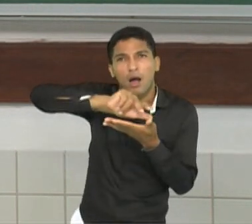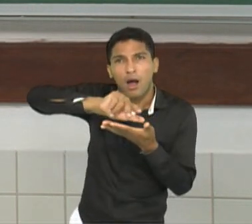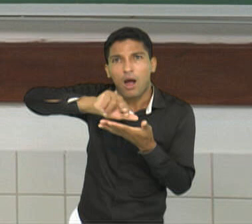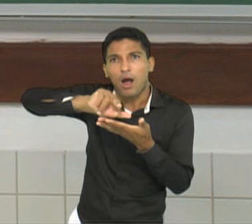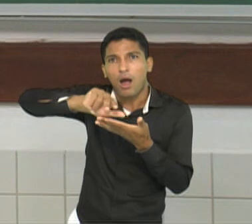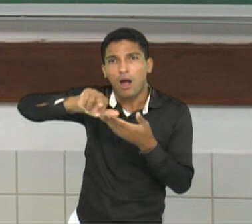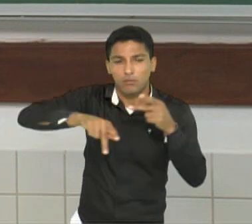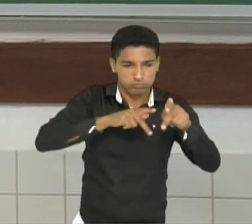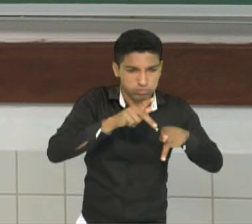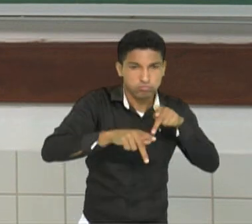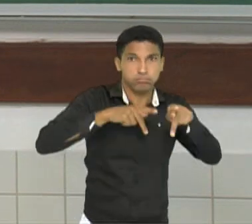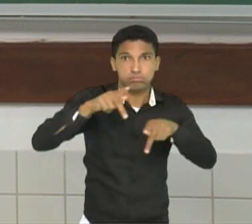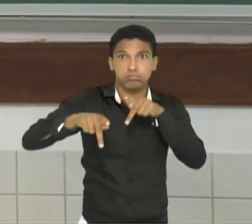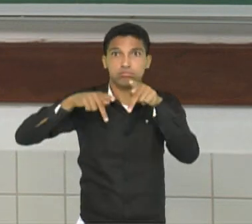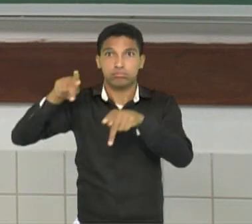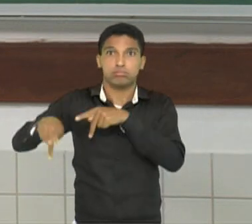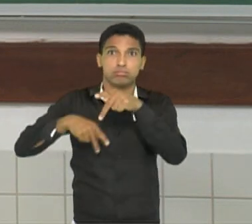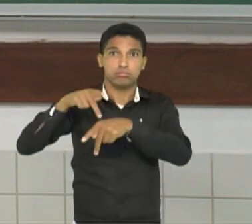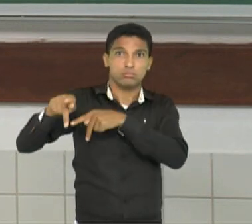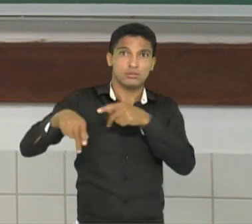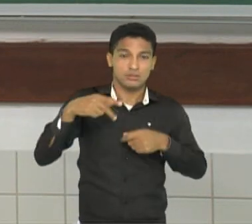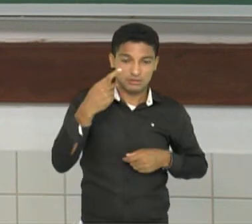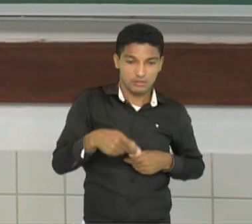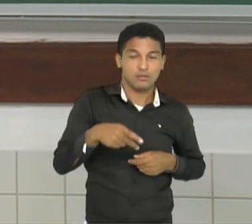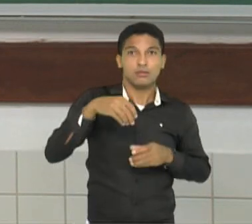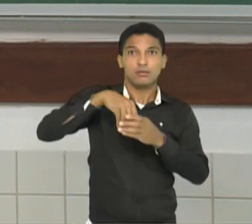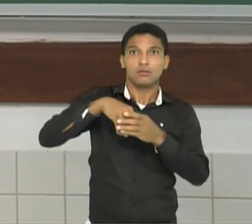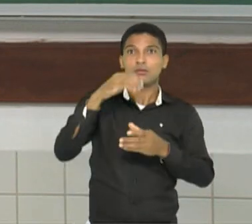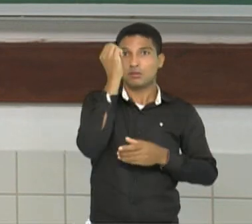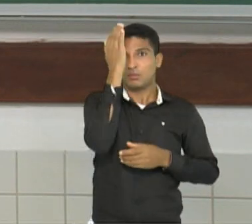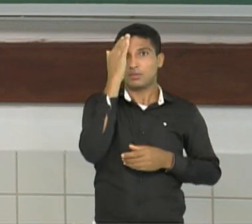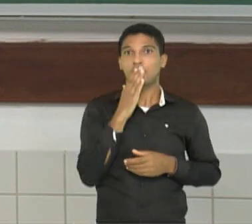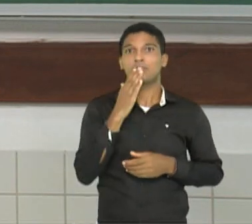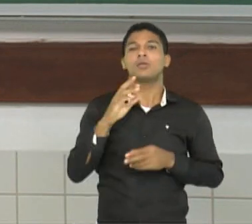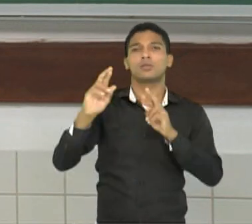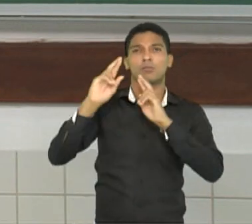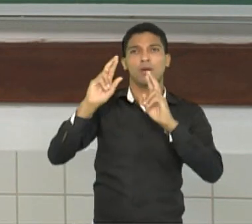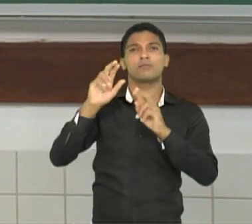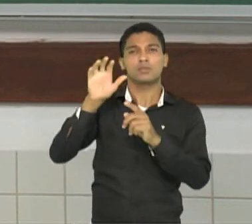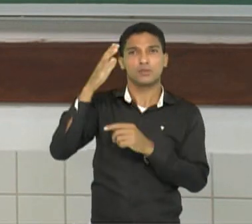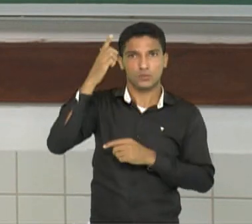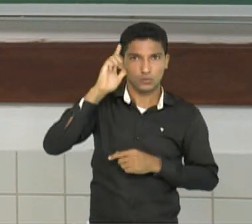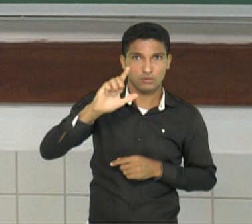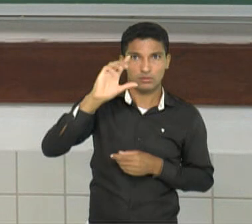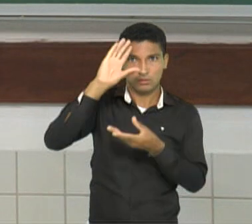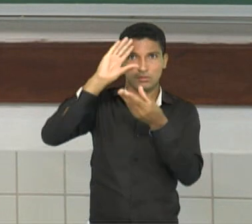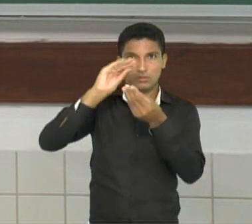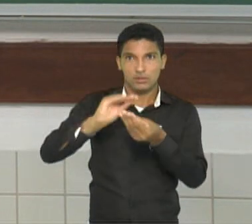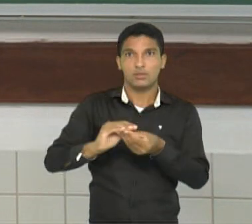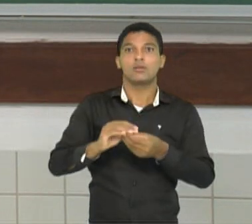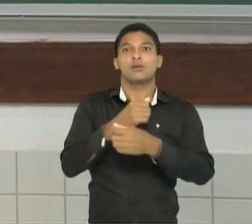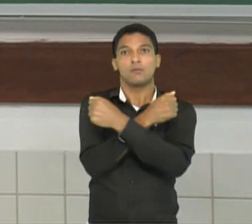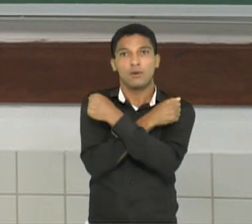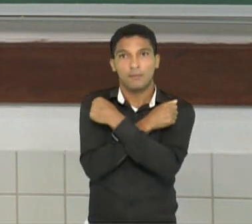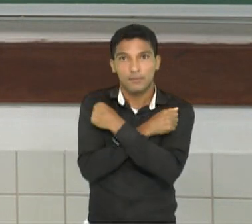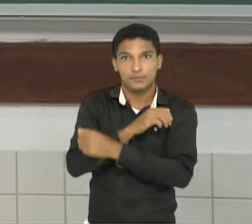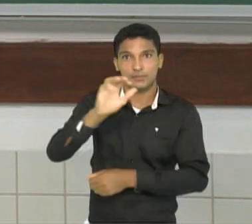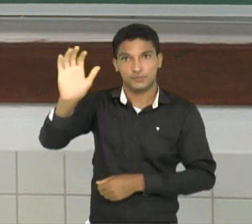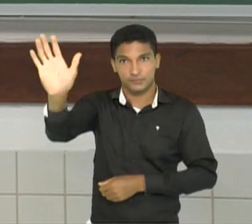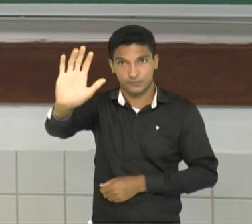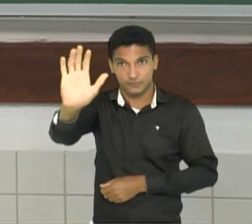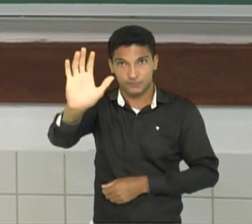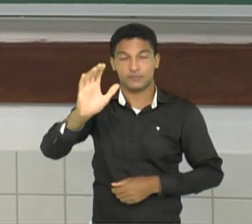tenham entendido um pouco melhor e que eu tenha contribuído na aula de hoje. A aula que vem voltamos com mais geografia. Um abraço a todos e até lá.